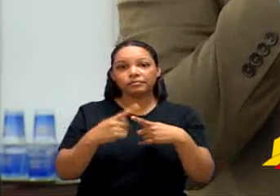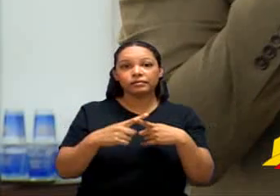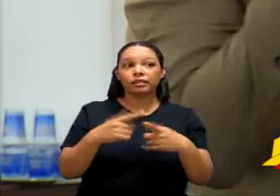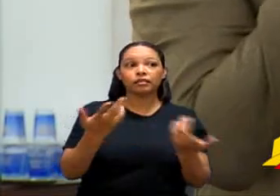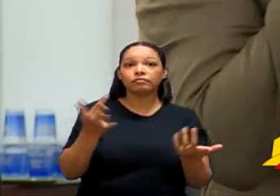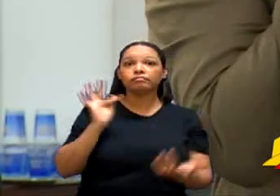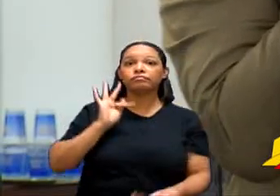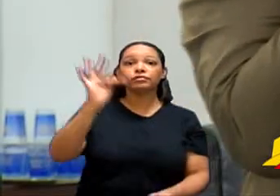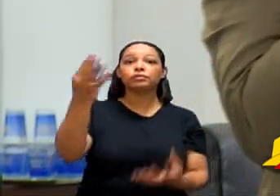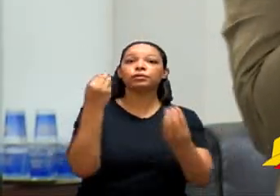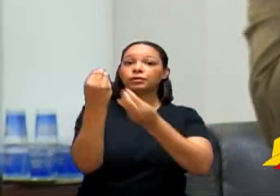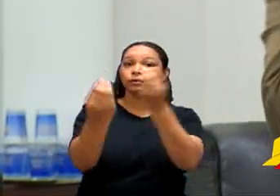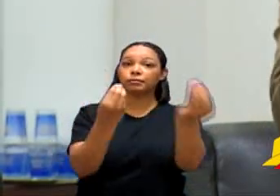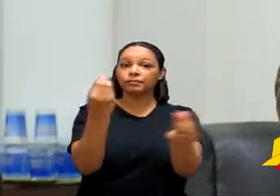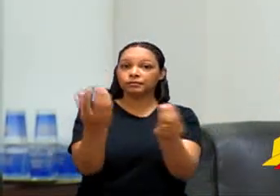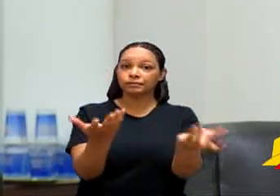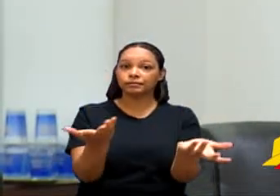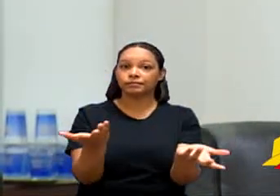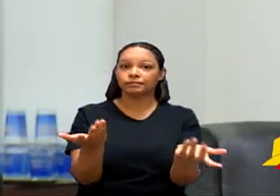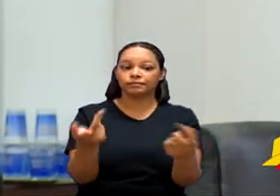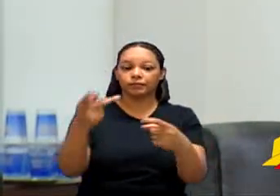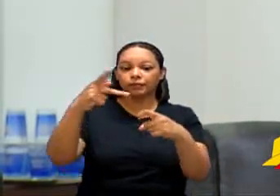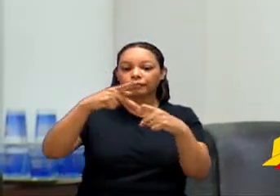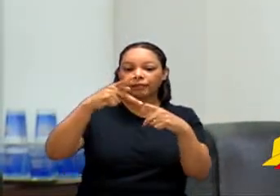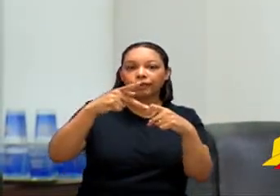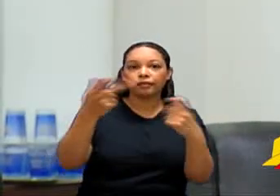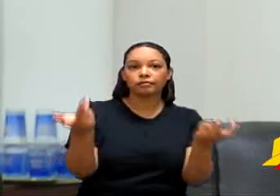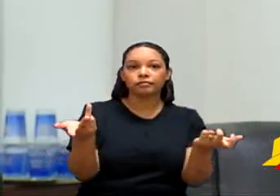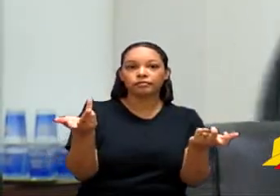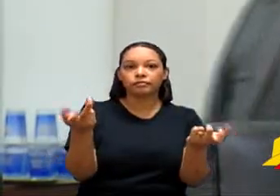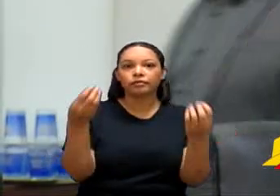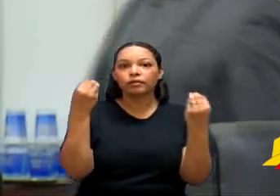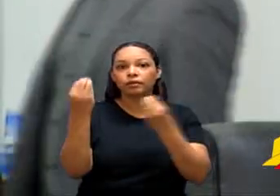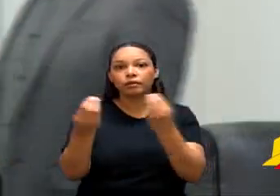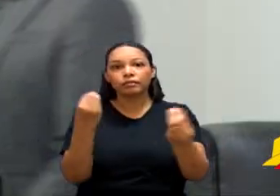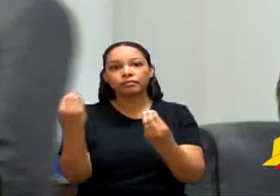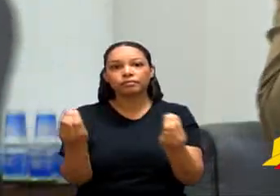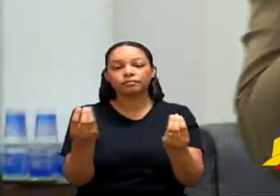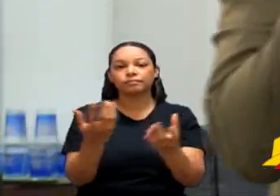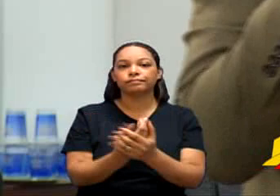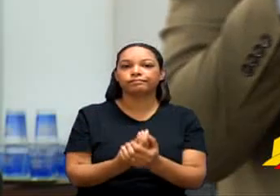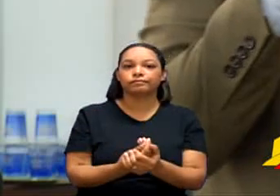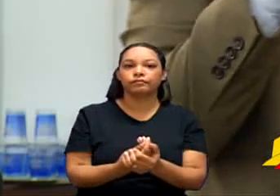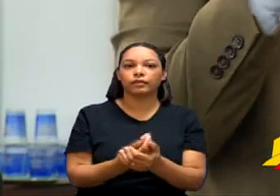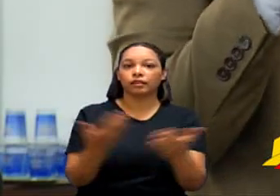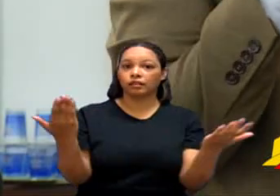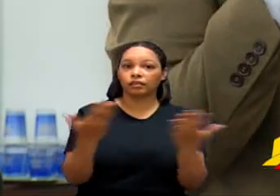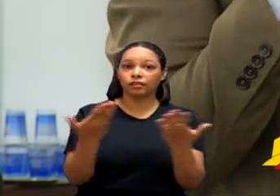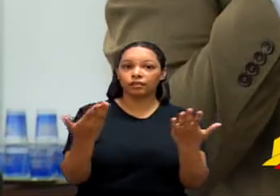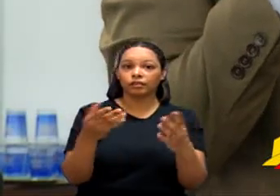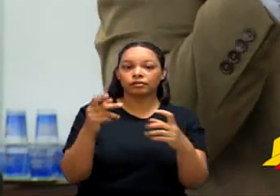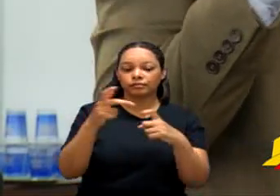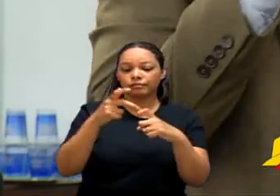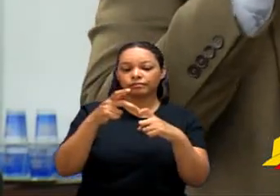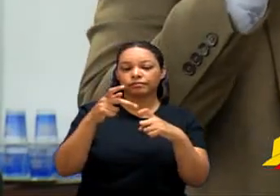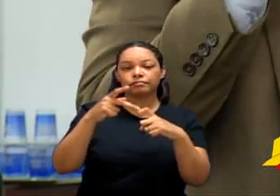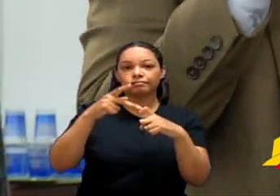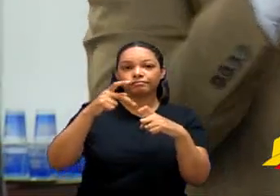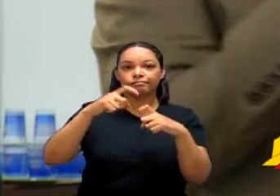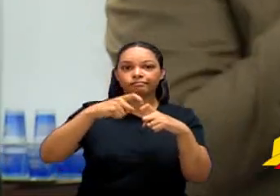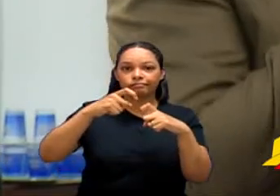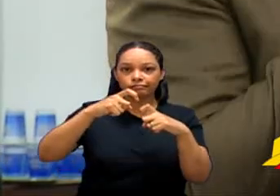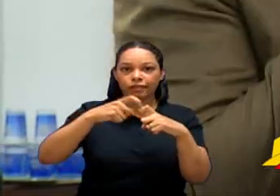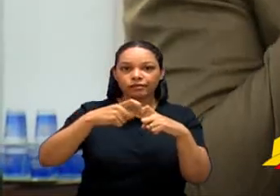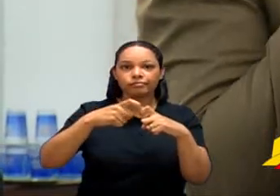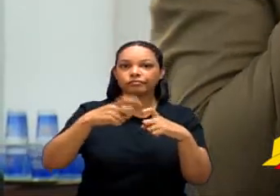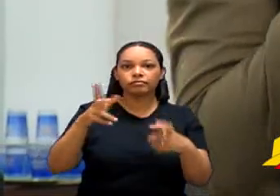não tem algum tipo de especialidade que nem o pediatra, o clínico que vai atender, e já está atendendo, né, infelizmente, né? E